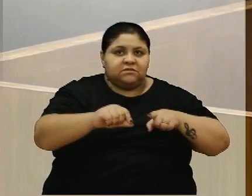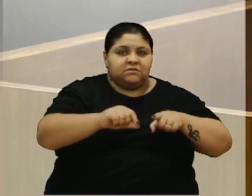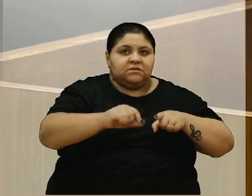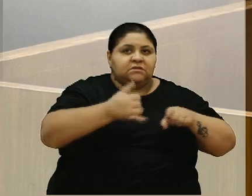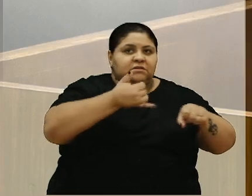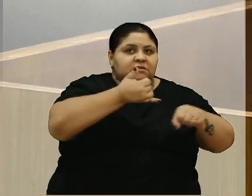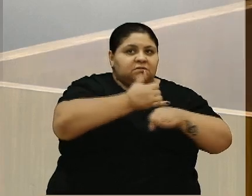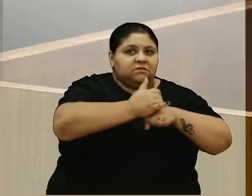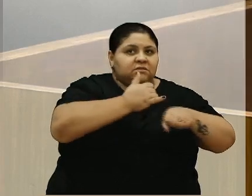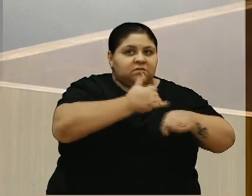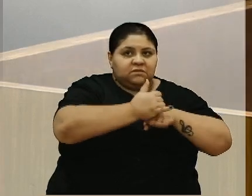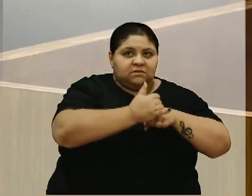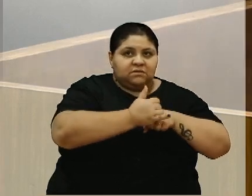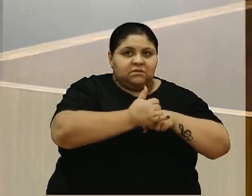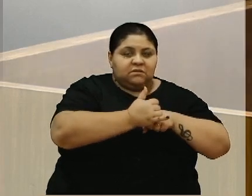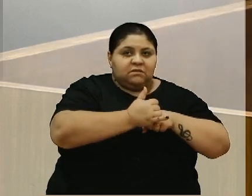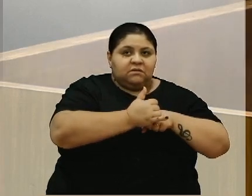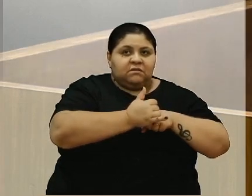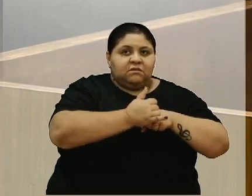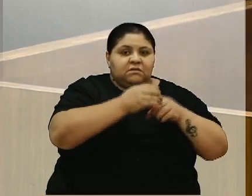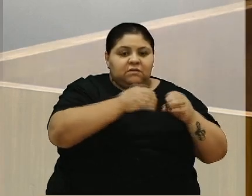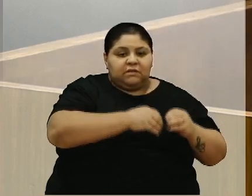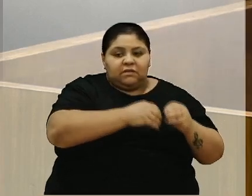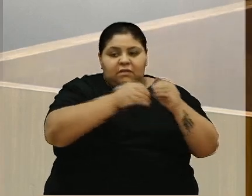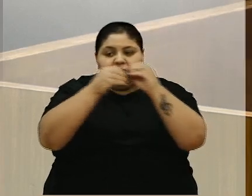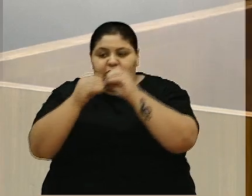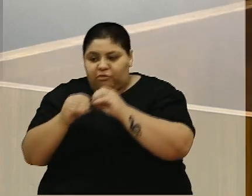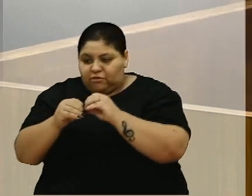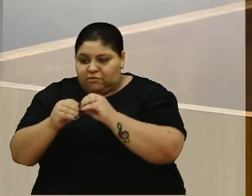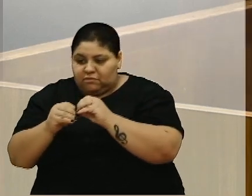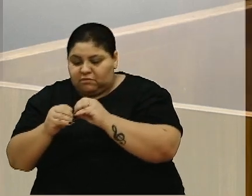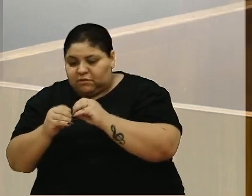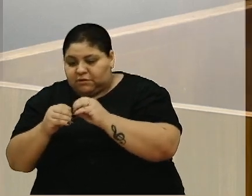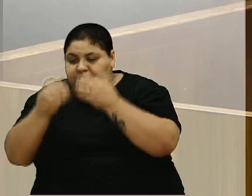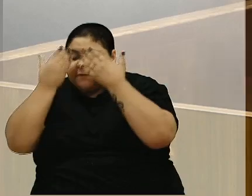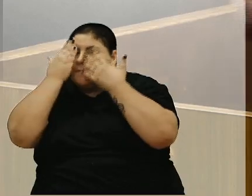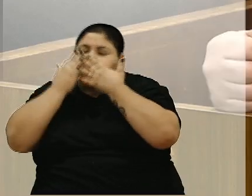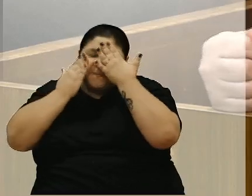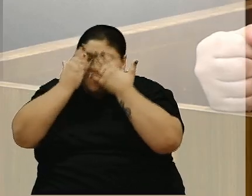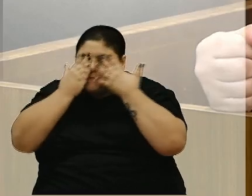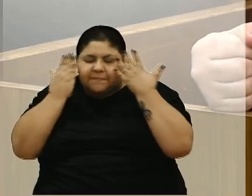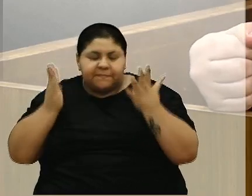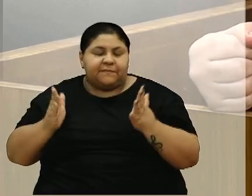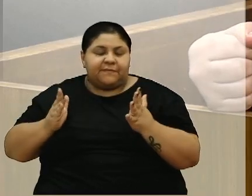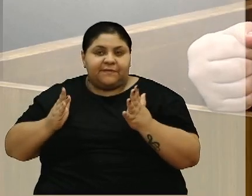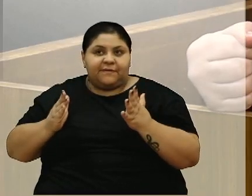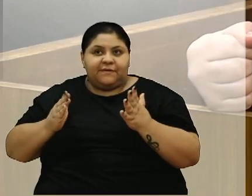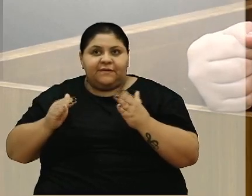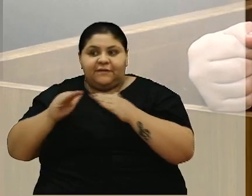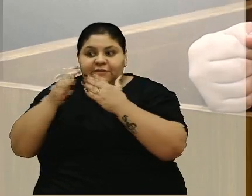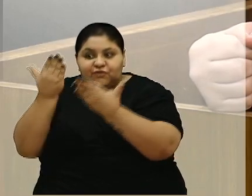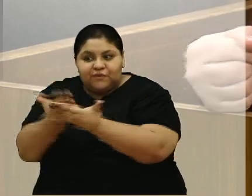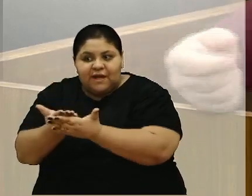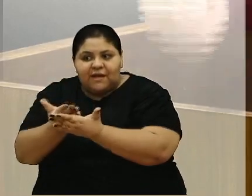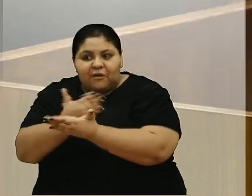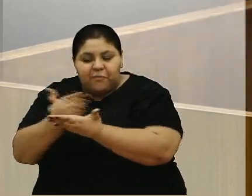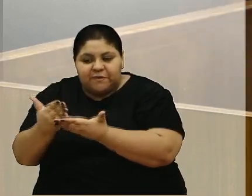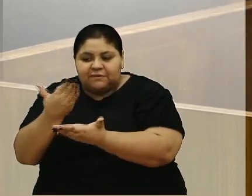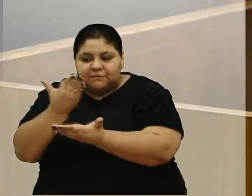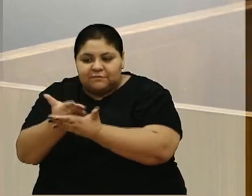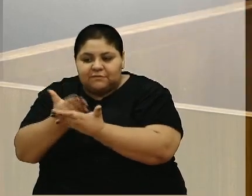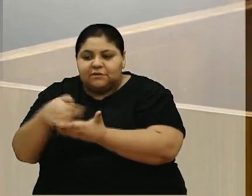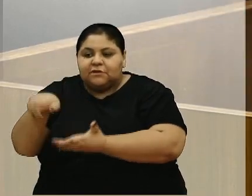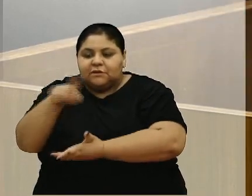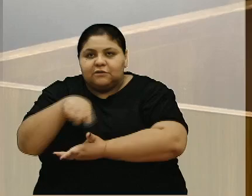sol nascer, nem se pôr, e ainda tem que lavar os olhos para poder ficar acordado e ir num banco escolar poder estudar. E nós